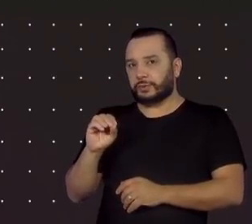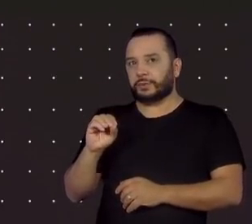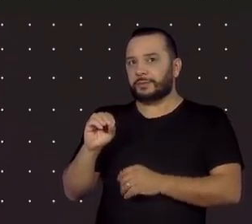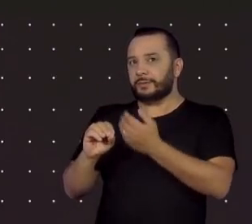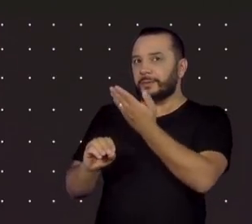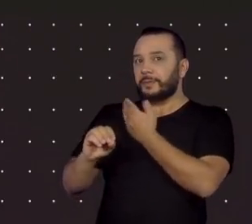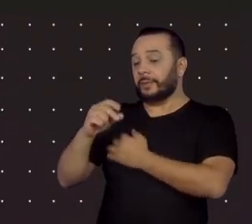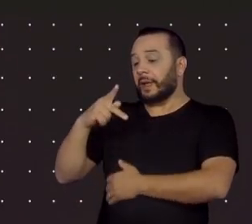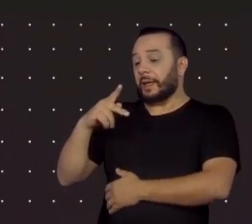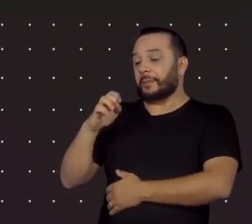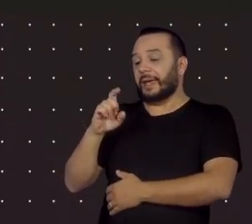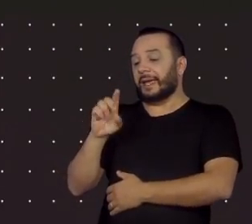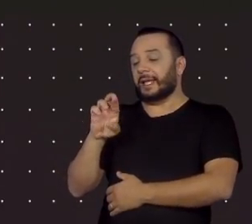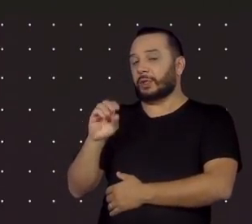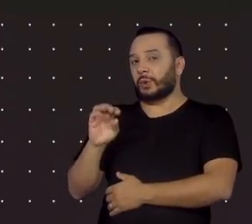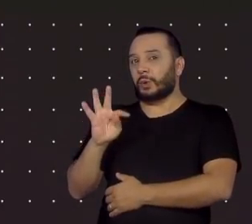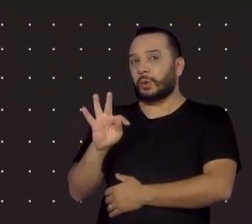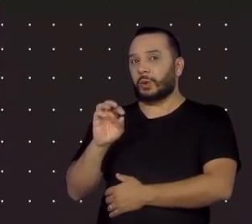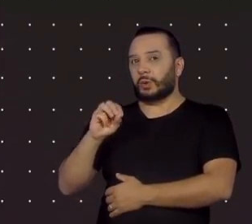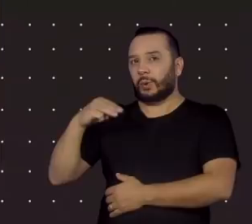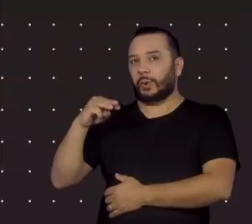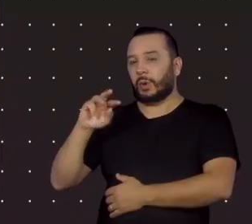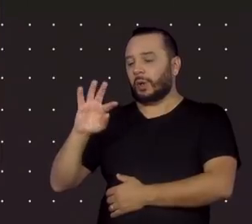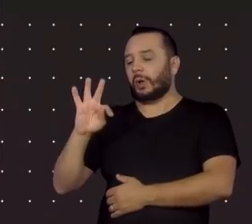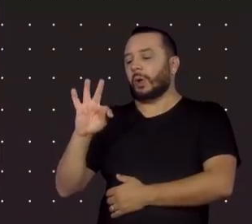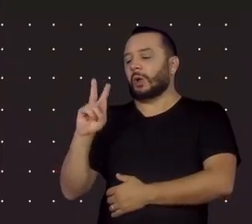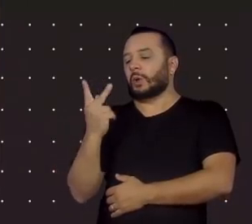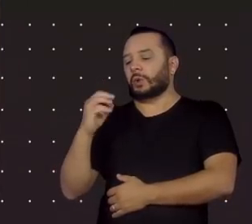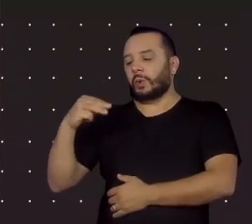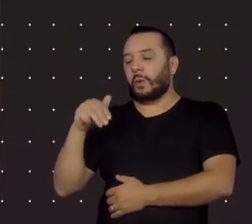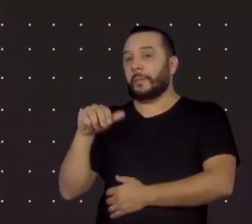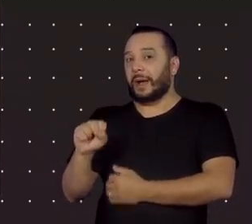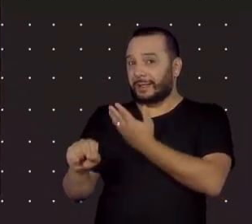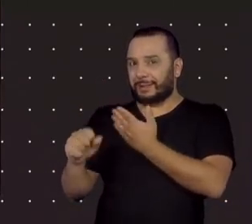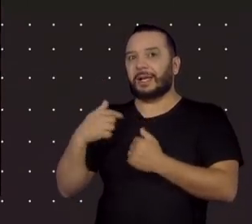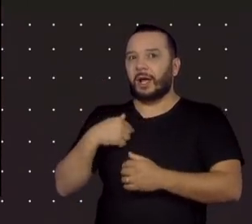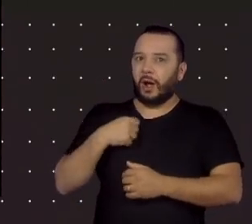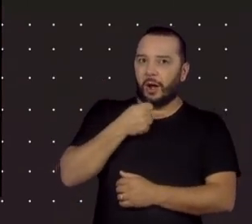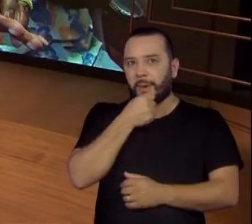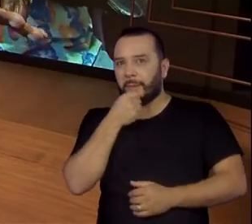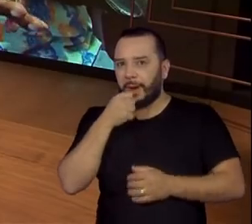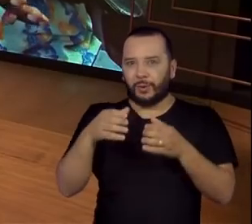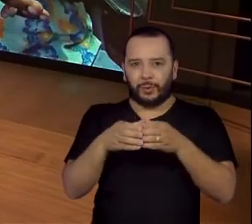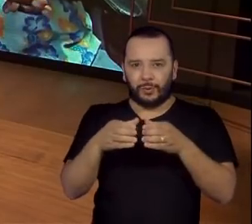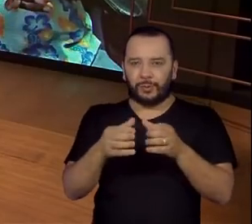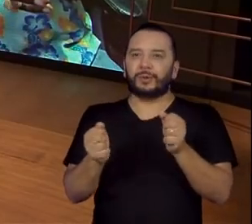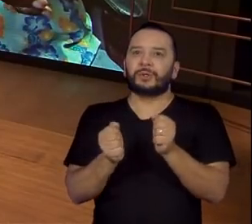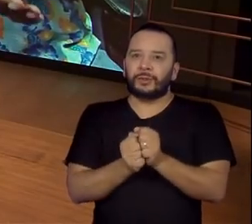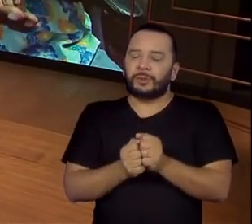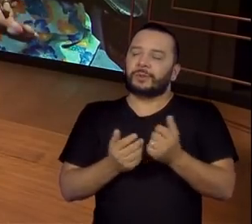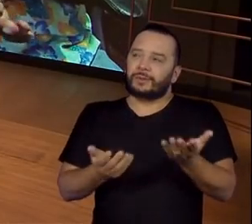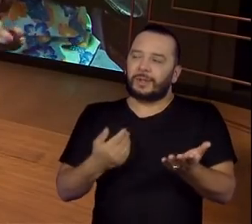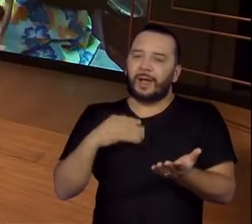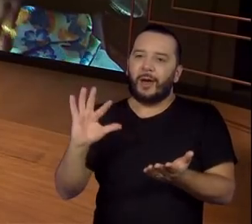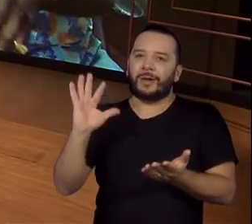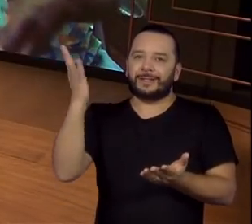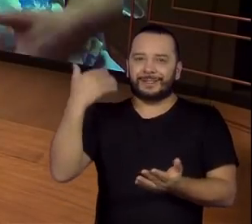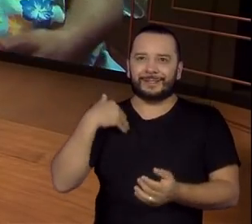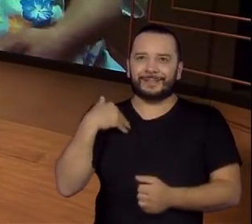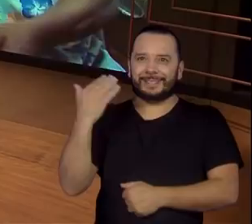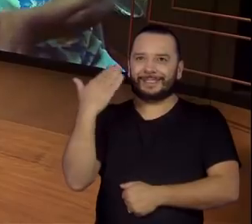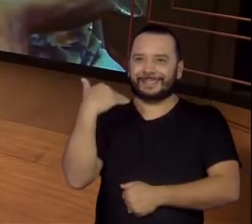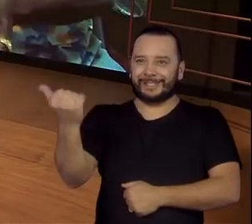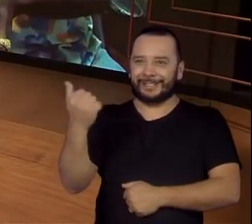gaúcho. E eu cantava nessa banda do gaúcho, que era o Peter Thomas. Aí me chamaram, porque falaram, olha,